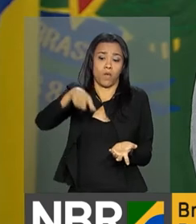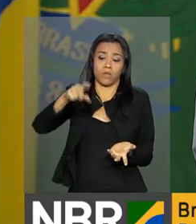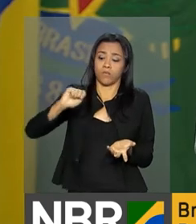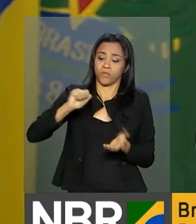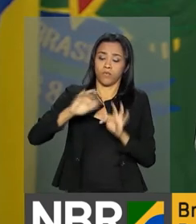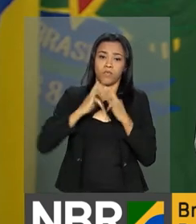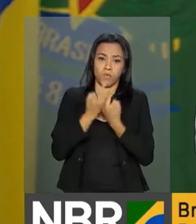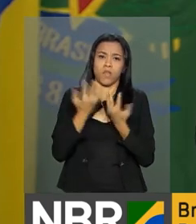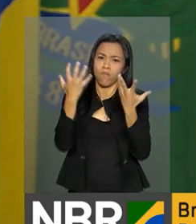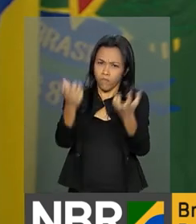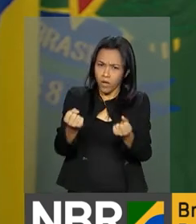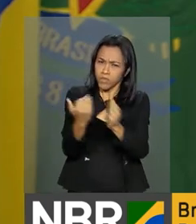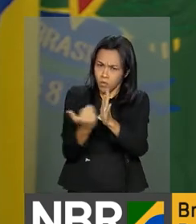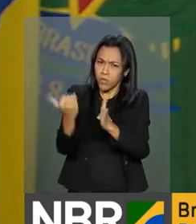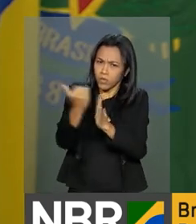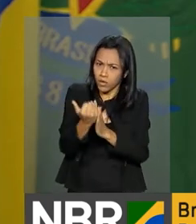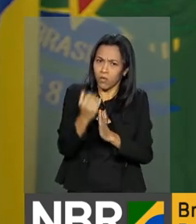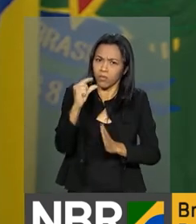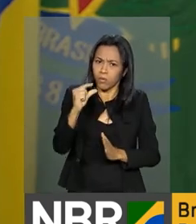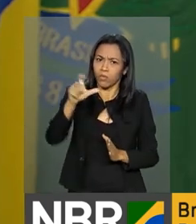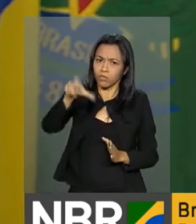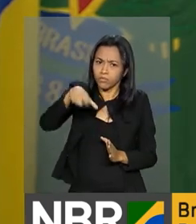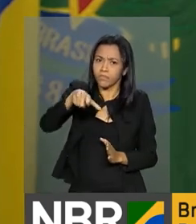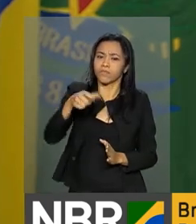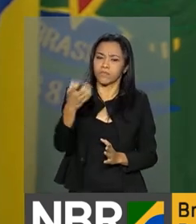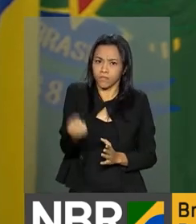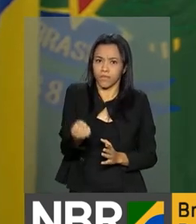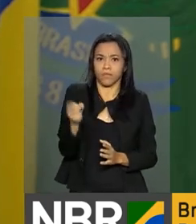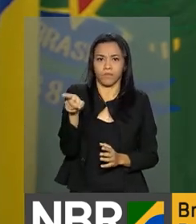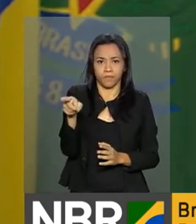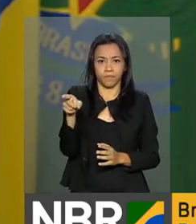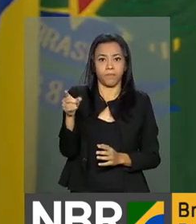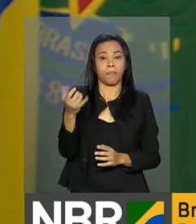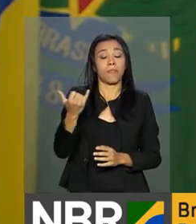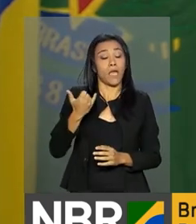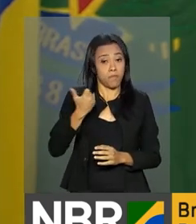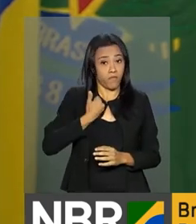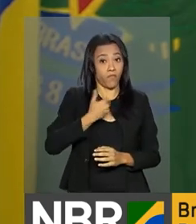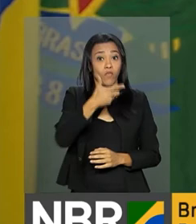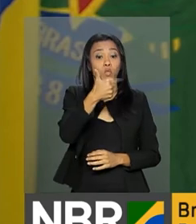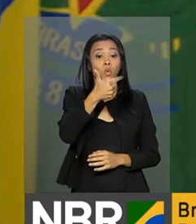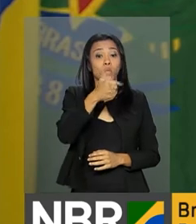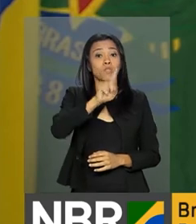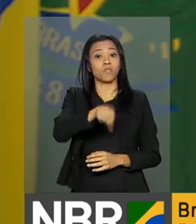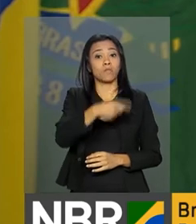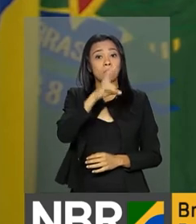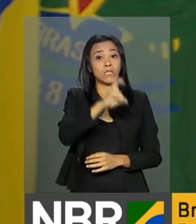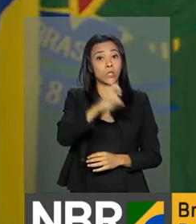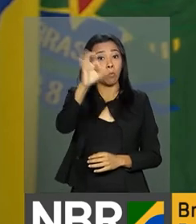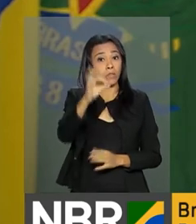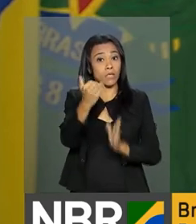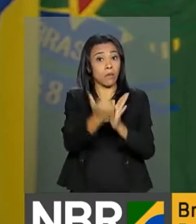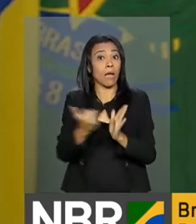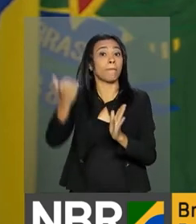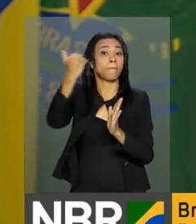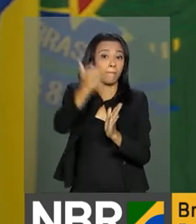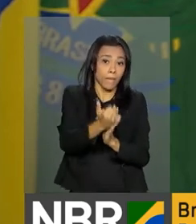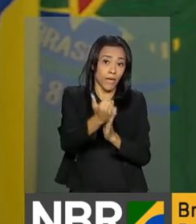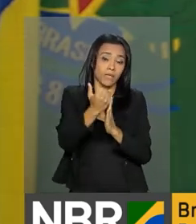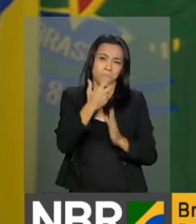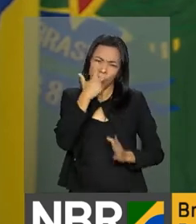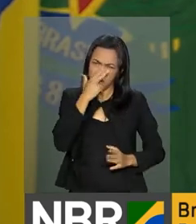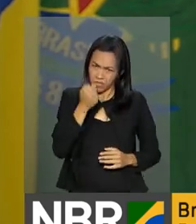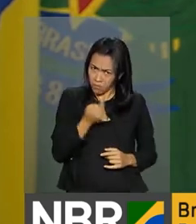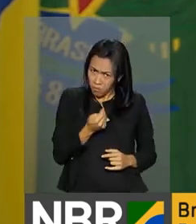revalorizado e na oportunidade por 12 doze meio por cento a mais foi a primeira a revalorização parece